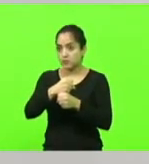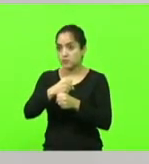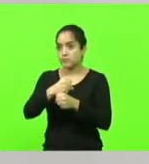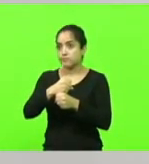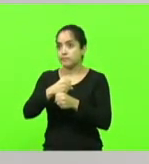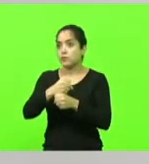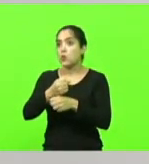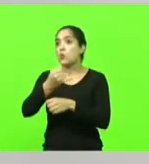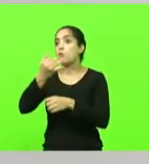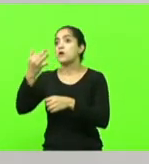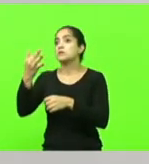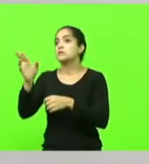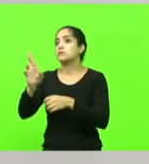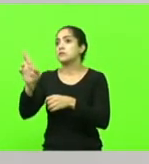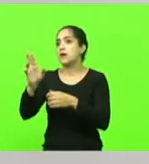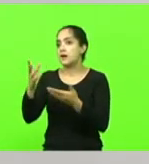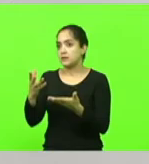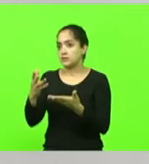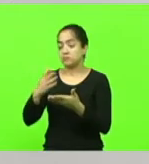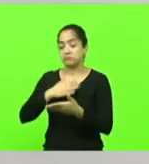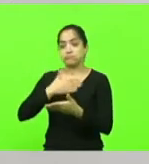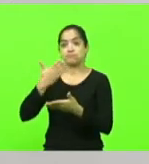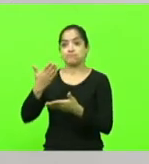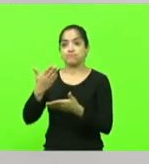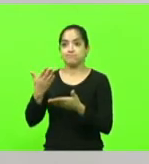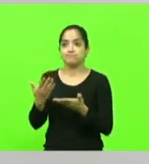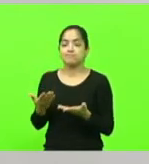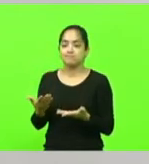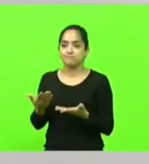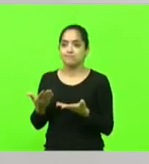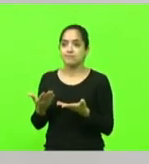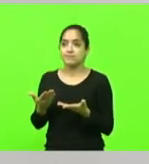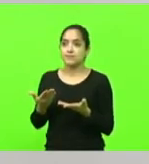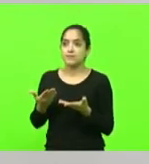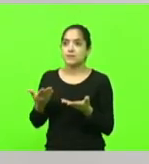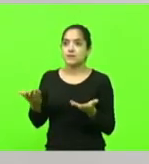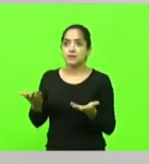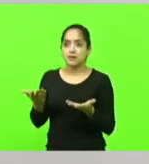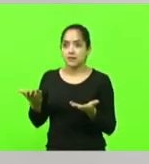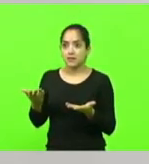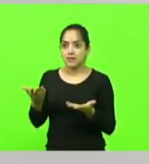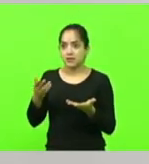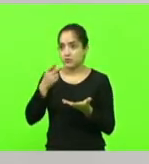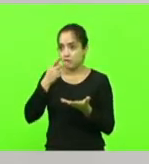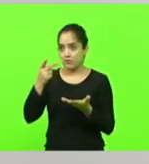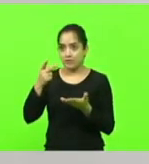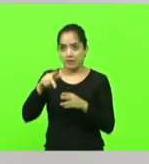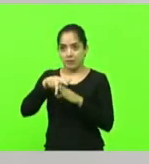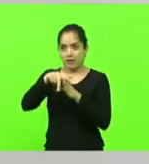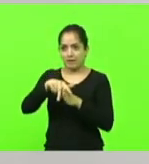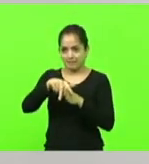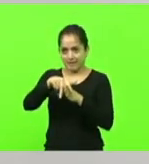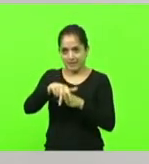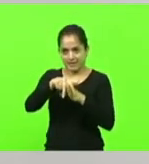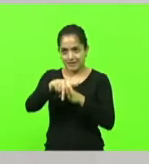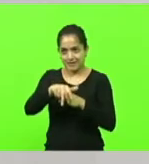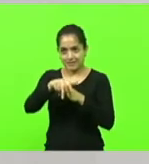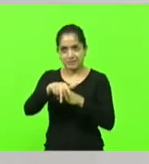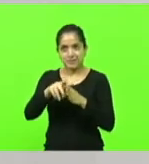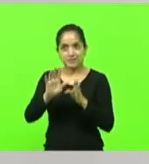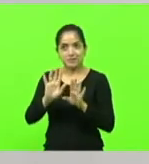vai me assustando. Eu não quero ser aqui o cavaleiro do apocalipse. Não, não é isso que eu estou